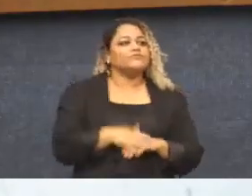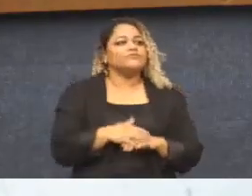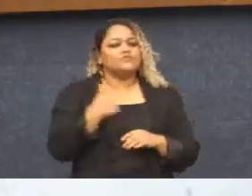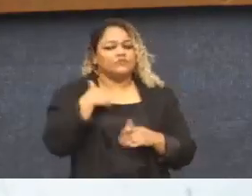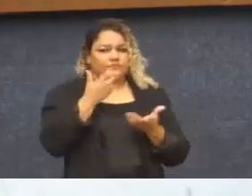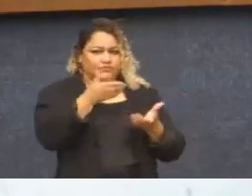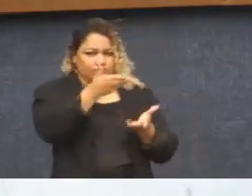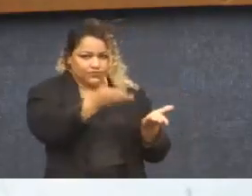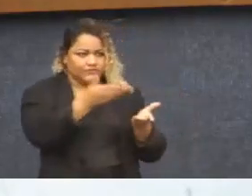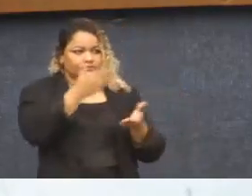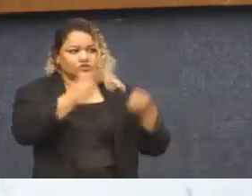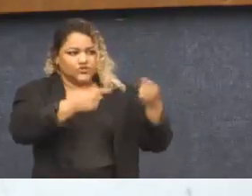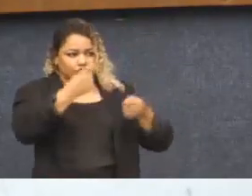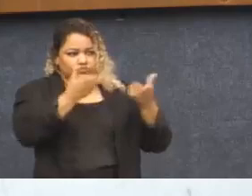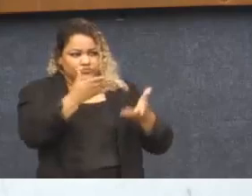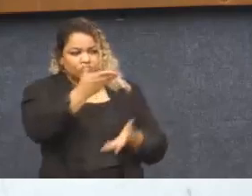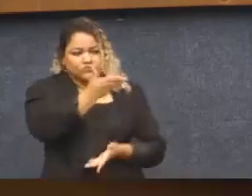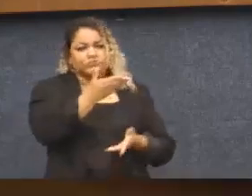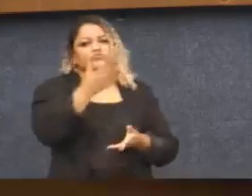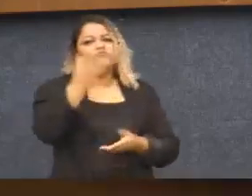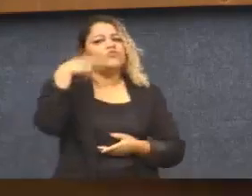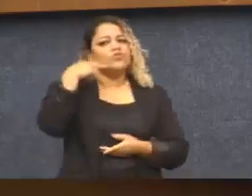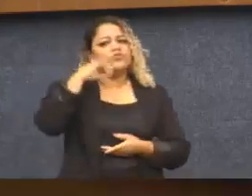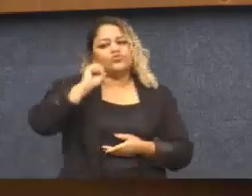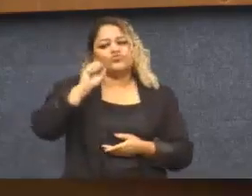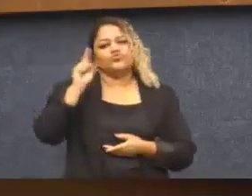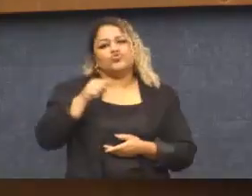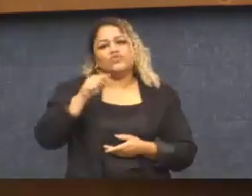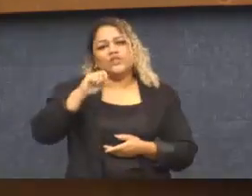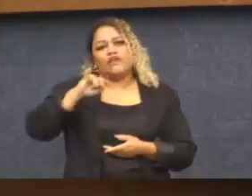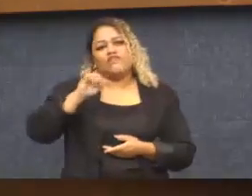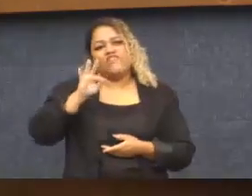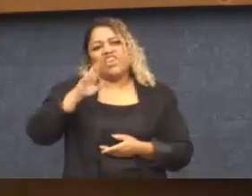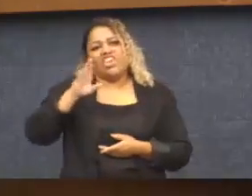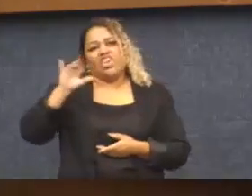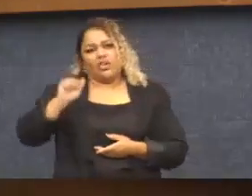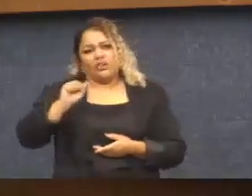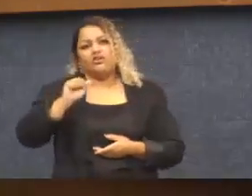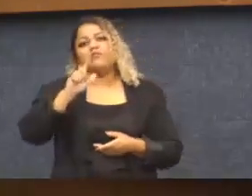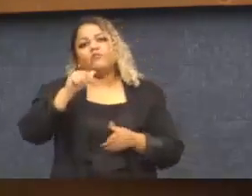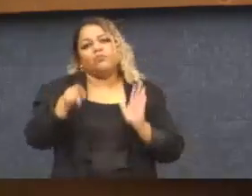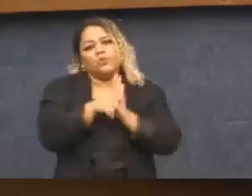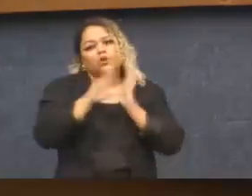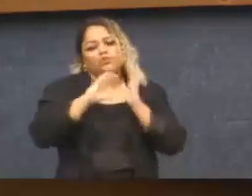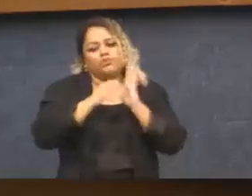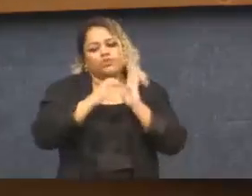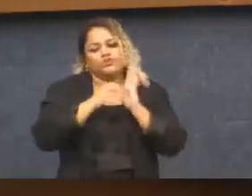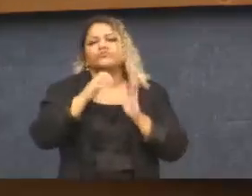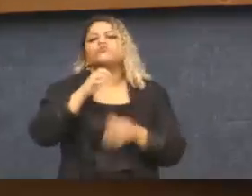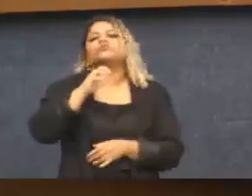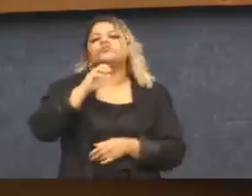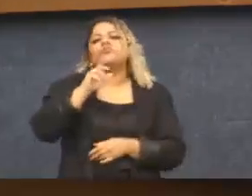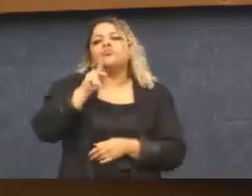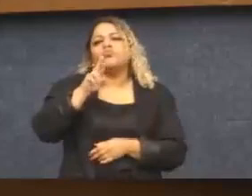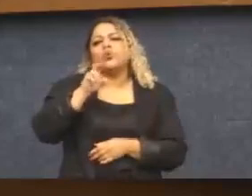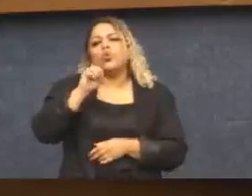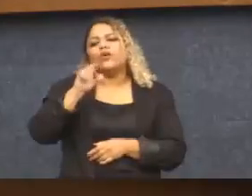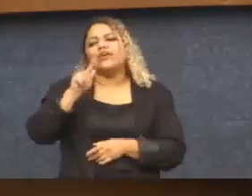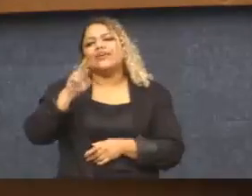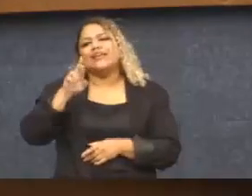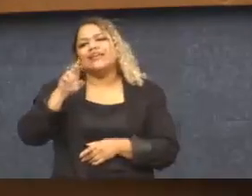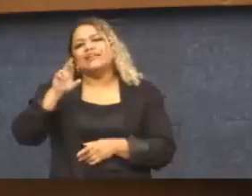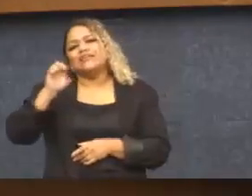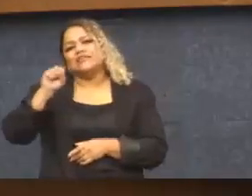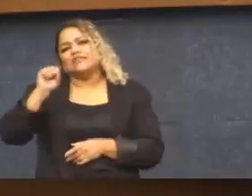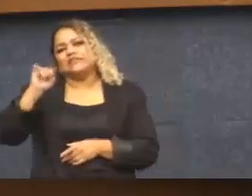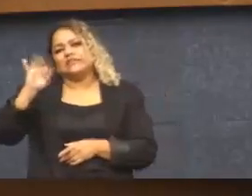Para discutir o vereador José Ferreira, do Progressistas. Obrigado, presidente. Presidente, é só pedir um 4-2. Gente, nesse projeto. Obrigado. Deferido.